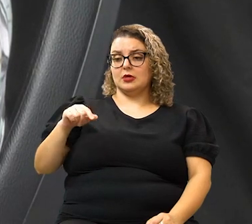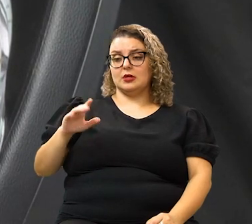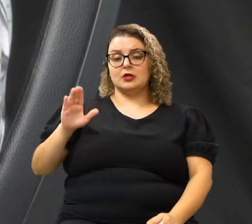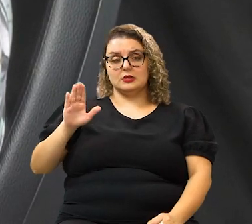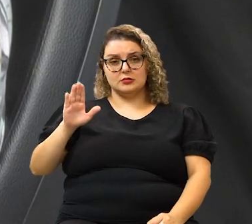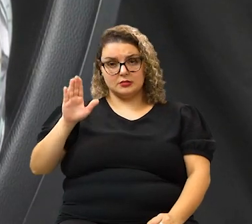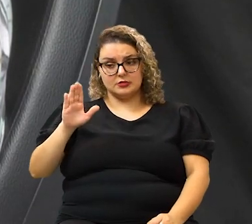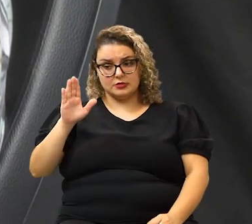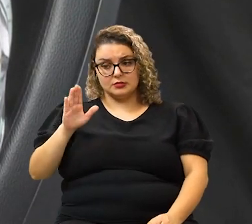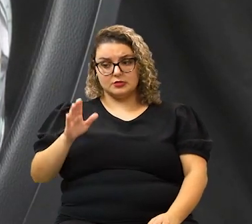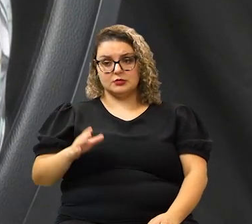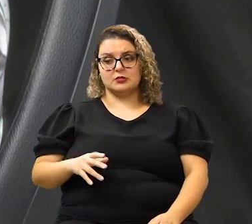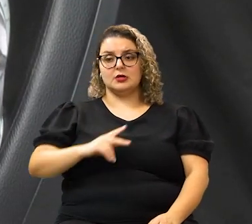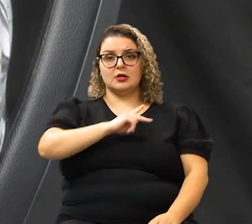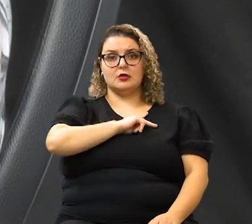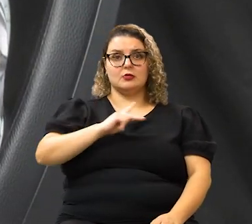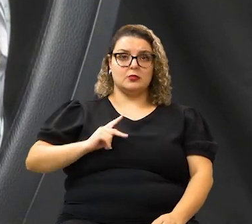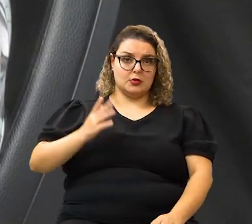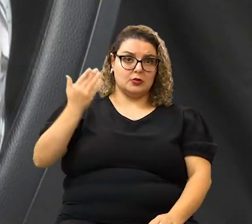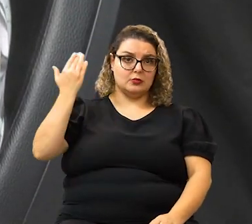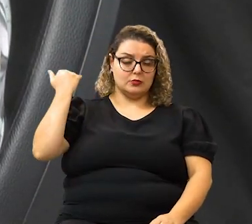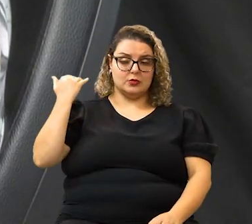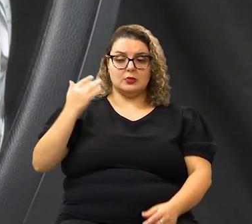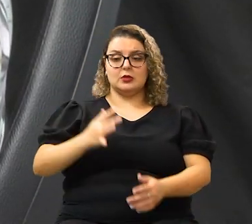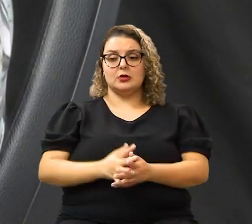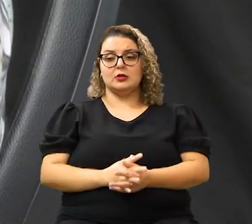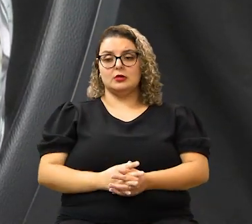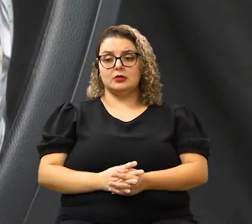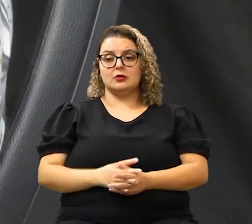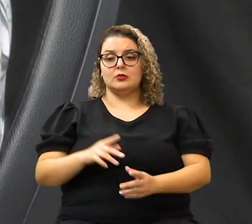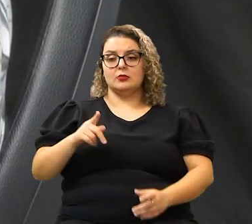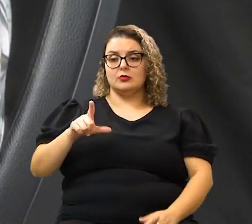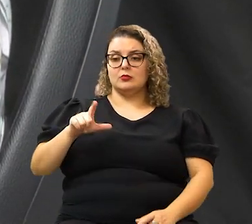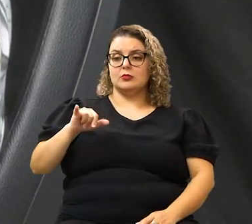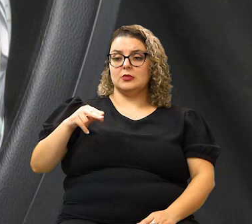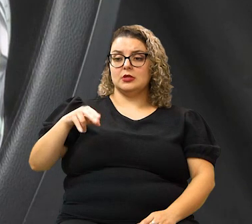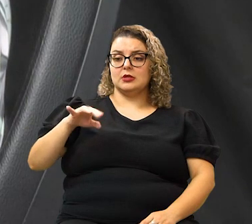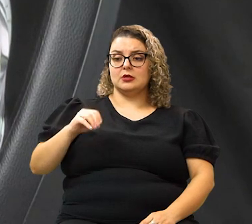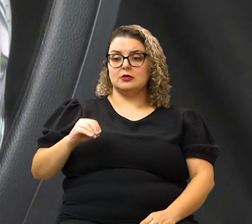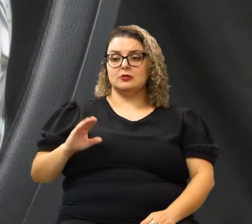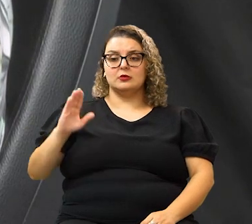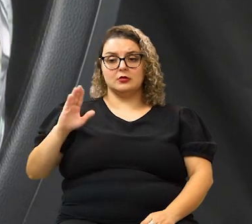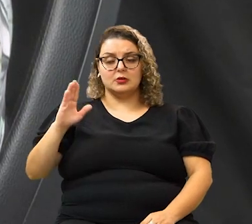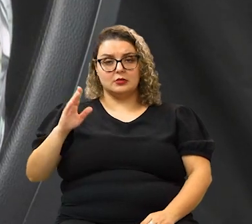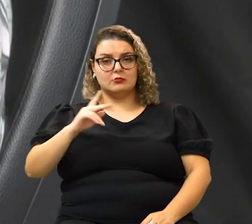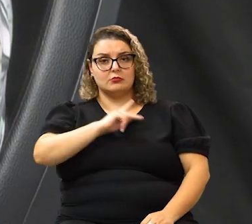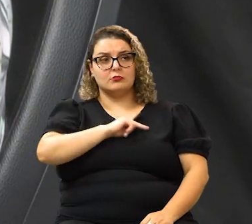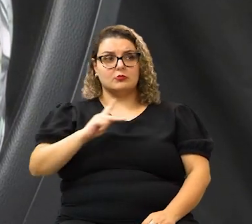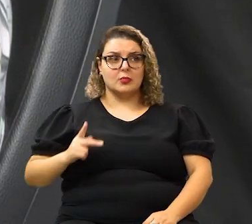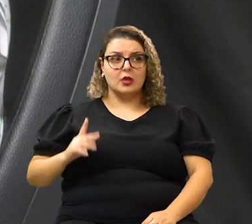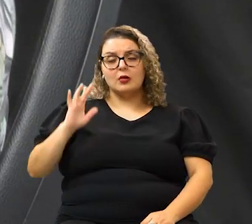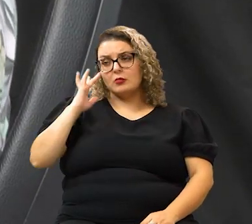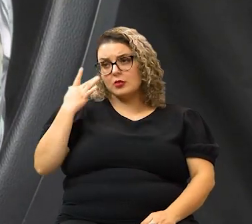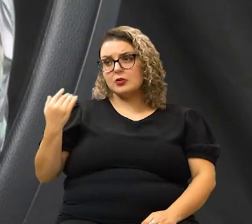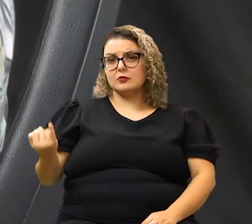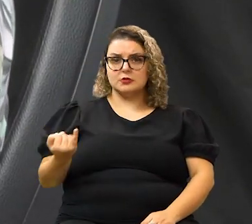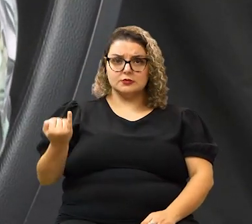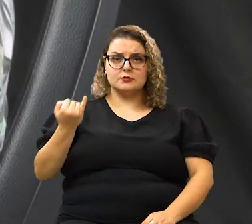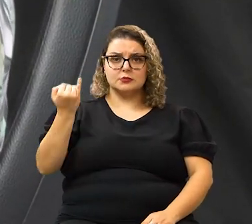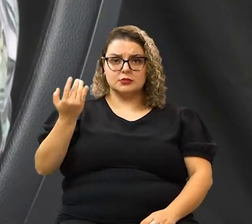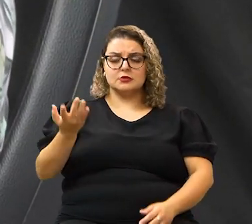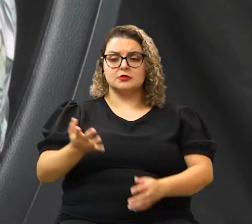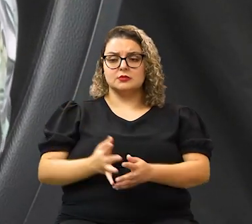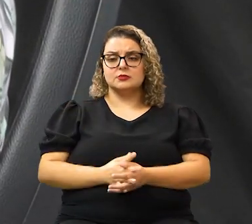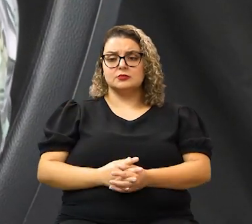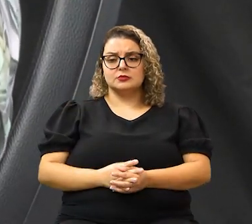presidente na época. O Plínio saiu candidato a presidente. Eu achava que era importante ter o partido participar do